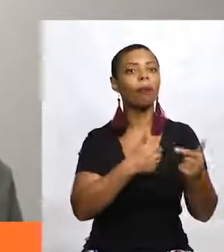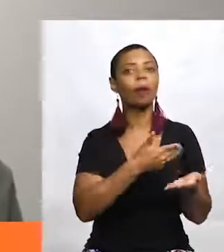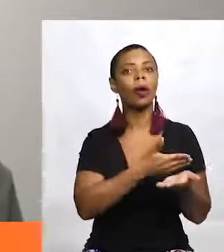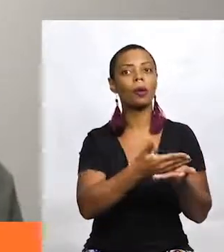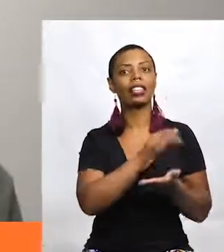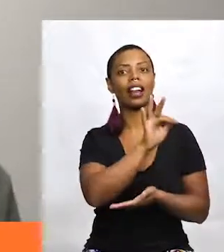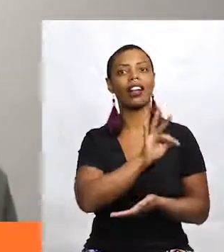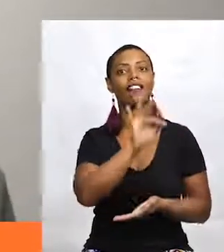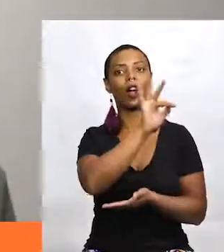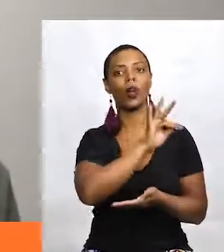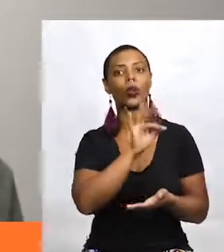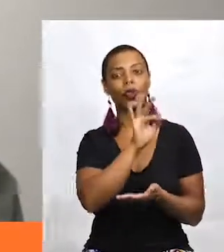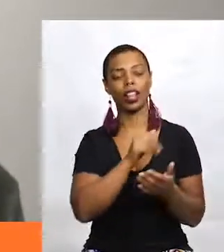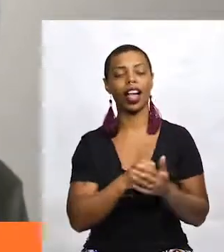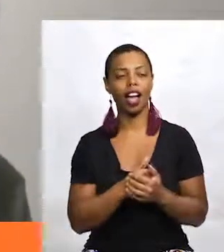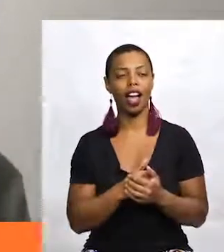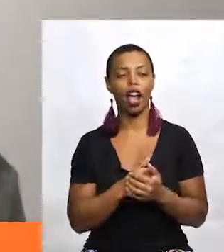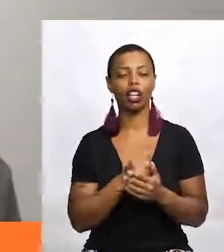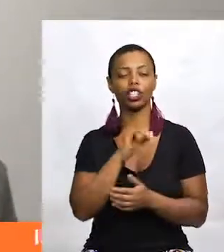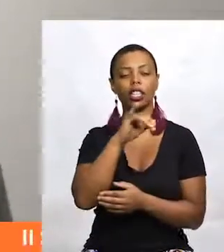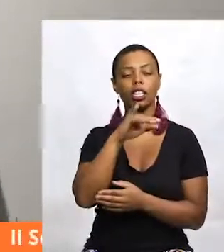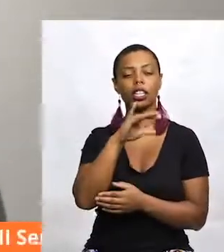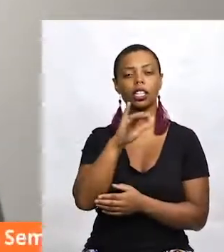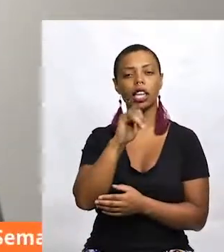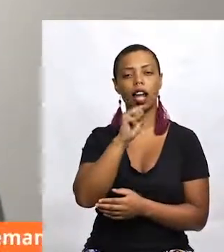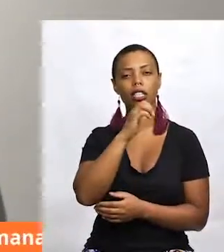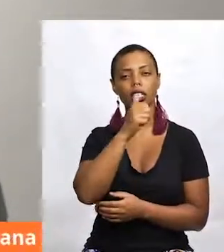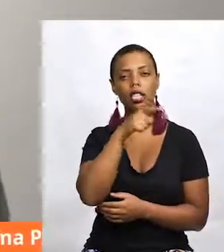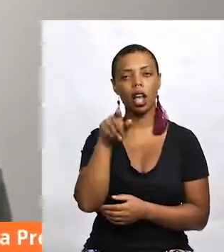entrei na graduação, né? Fazendo iniciação científica, né?